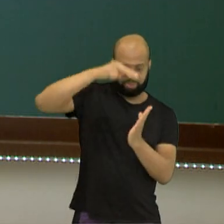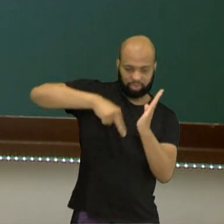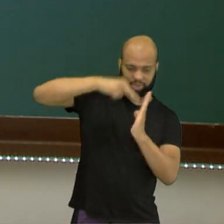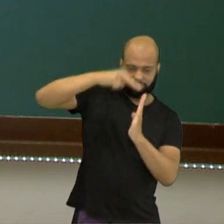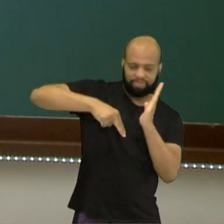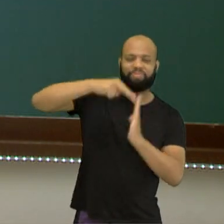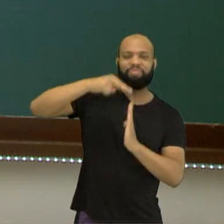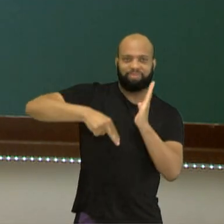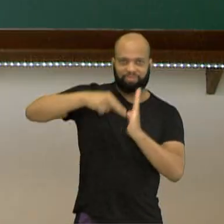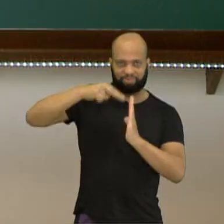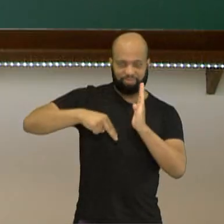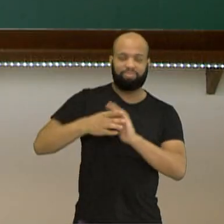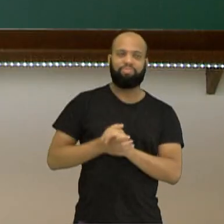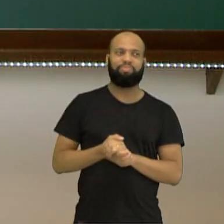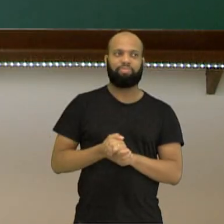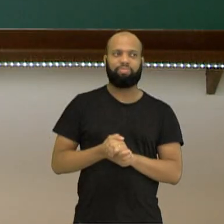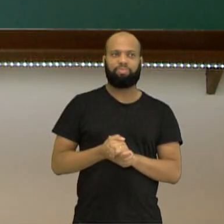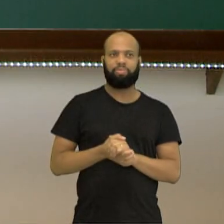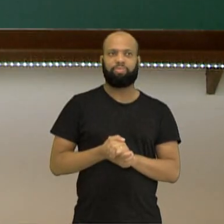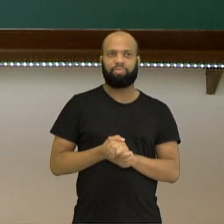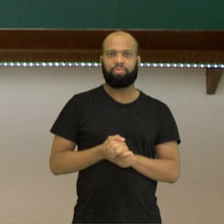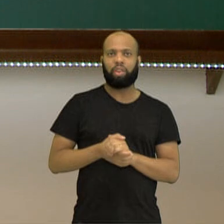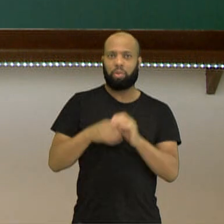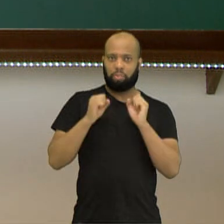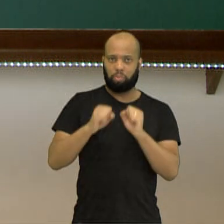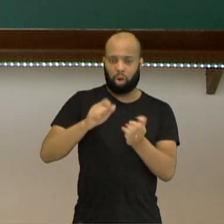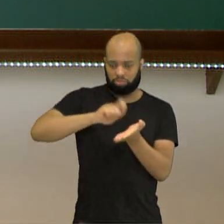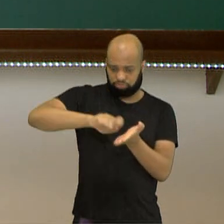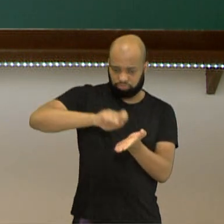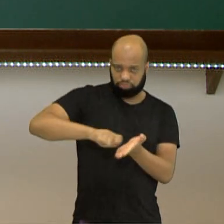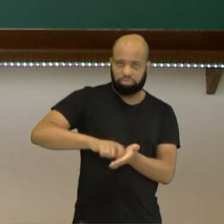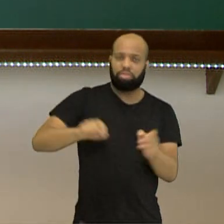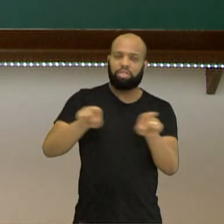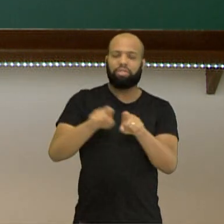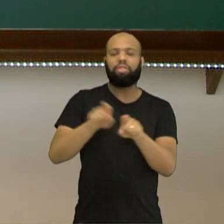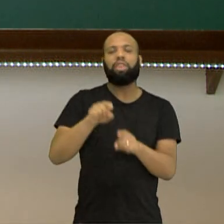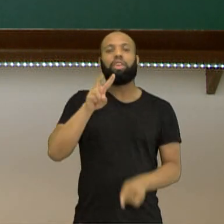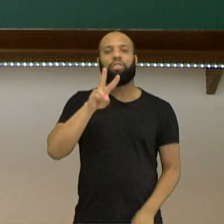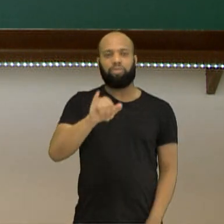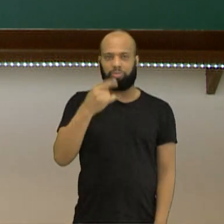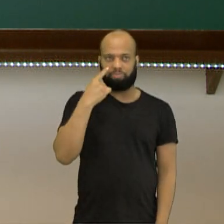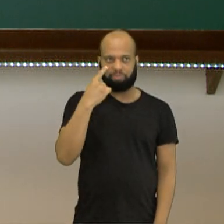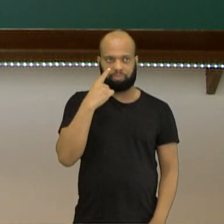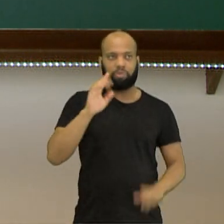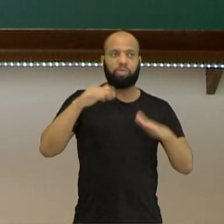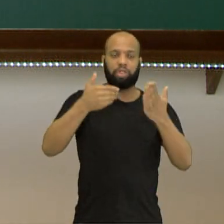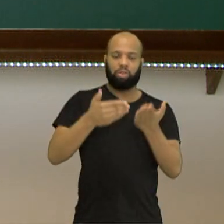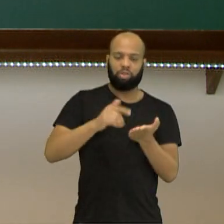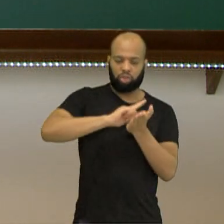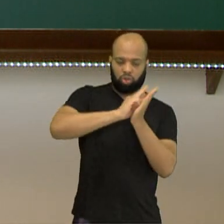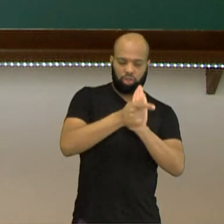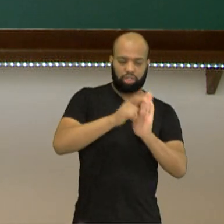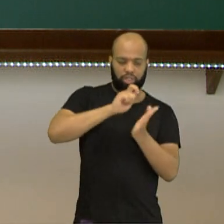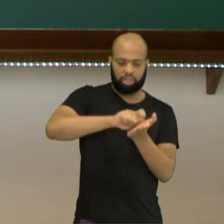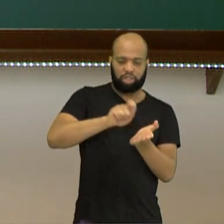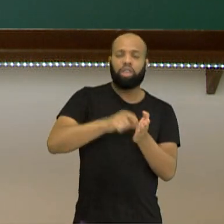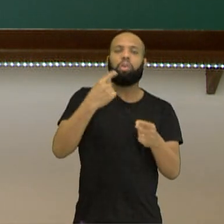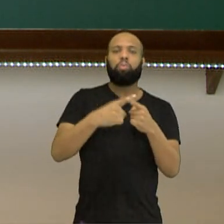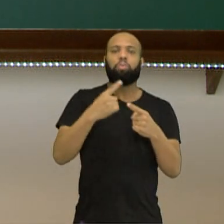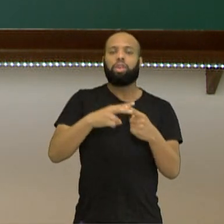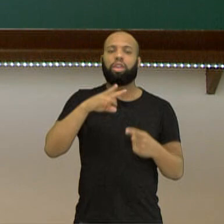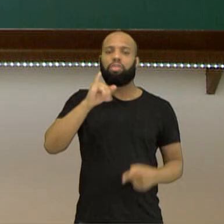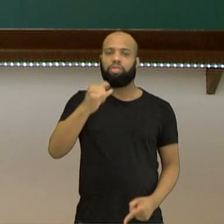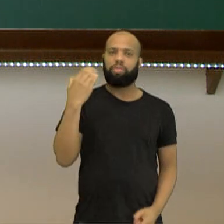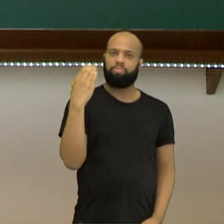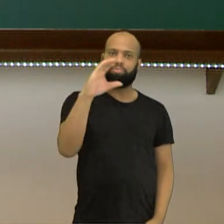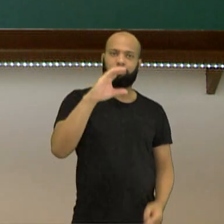não viu errado, não, é carta mesmo. Carta, você pode ser uma cartinha, vamos ver aqui daqui a pouquinho. Então esse gênero é escrito para ser publicado